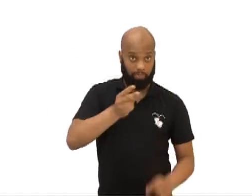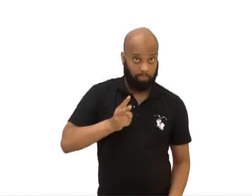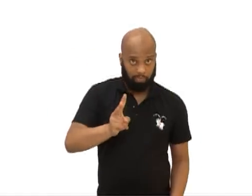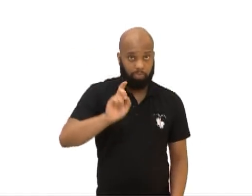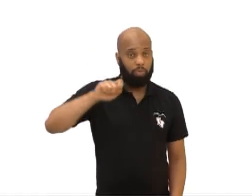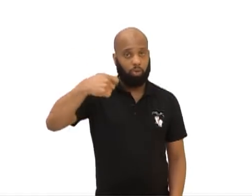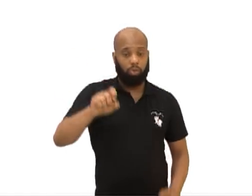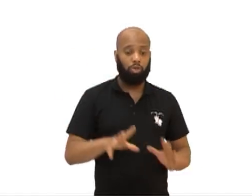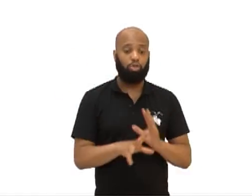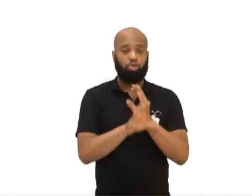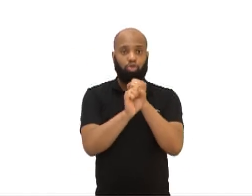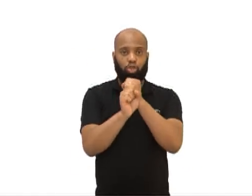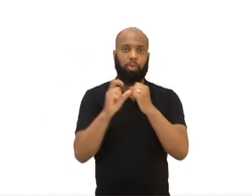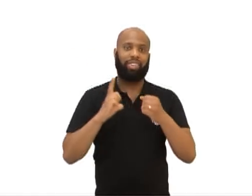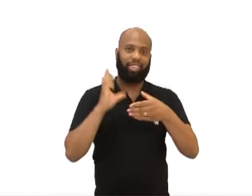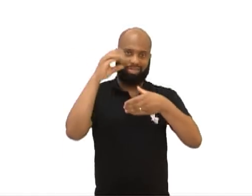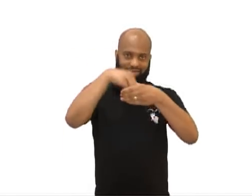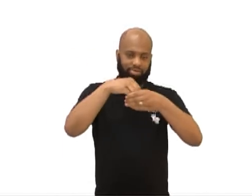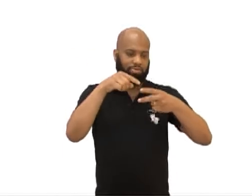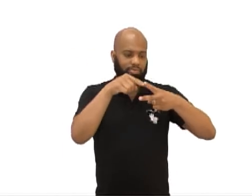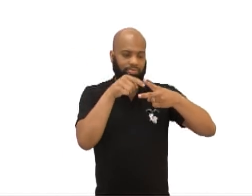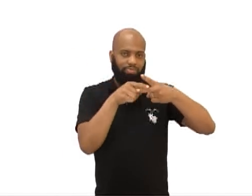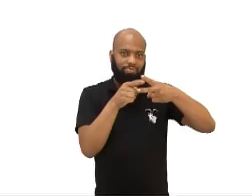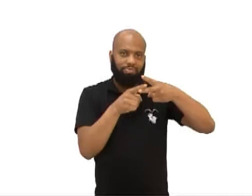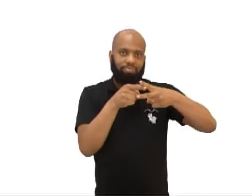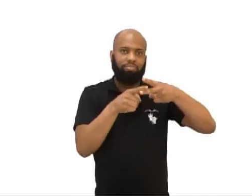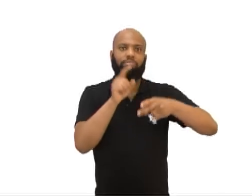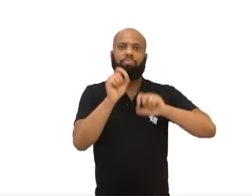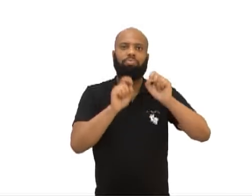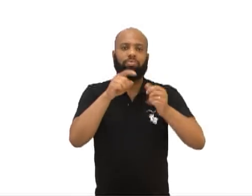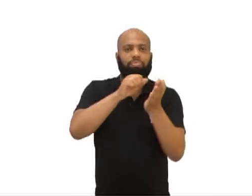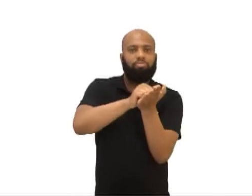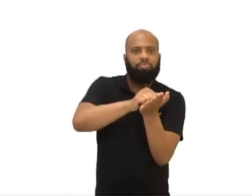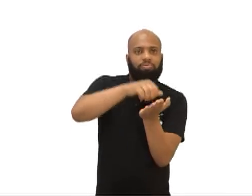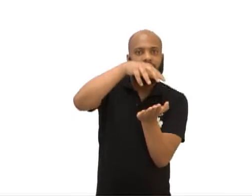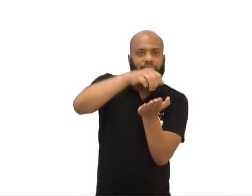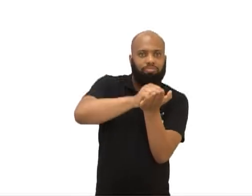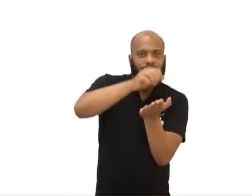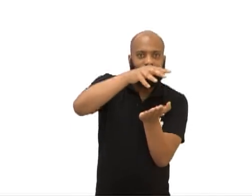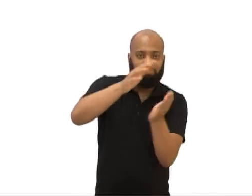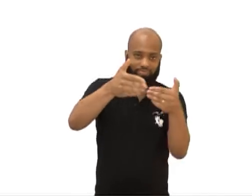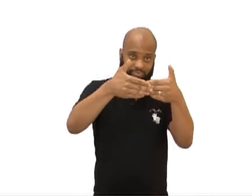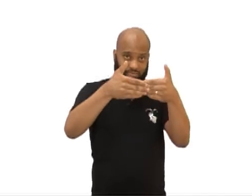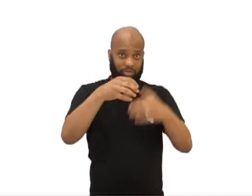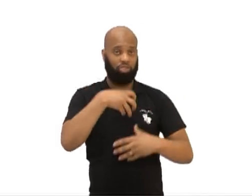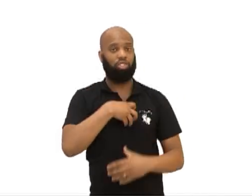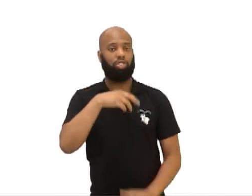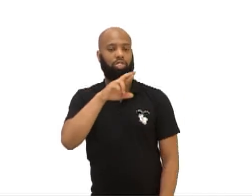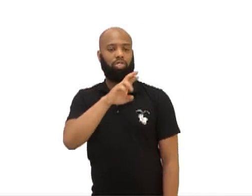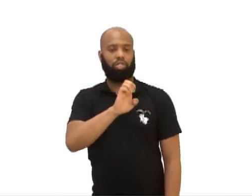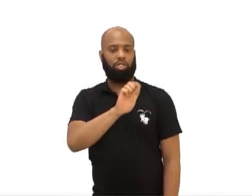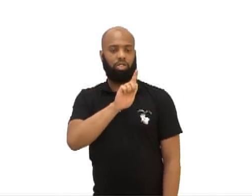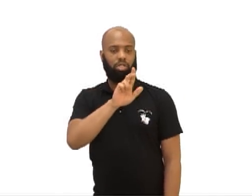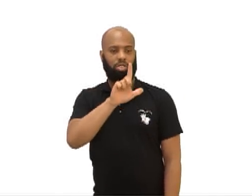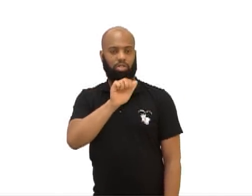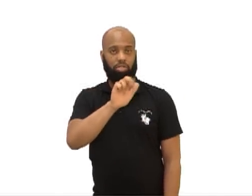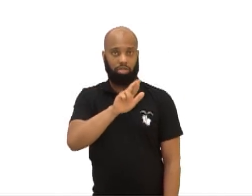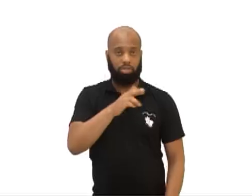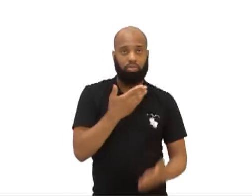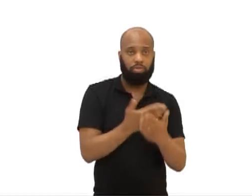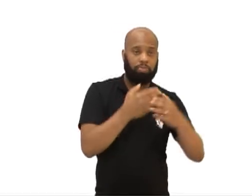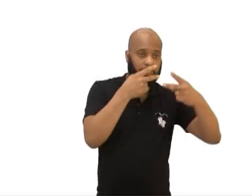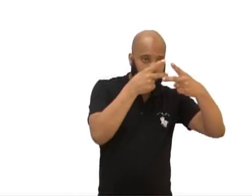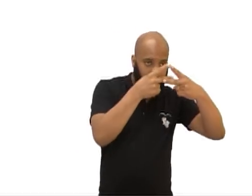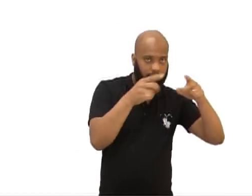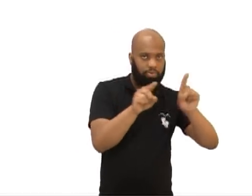continuamos vendo, a soma dos ângulos internos de um polígono regular. Então, a gente viu o triângulo, o quadrado,